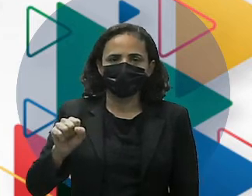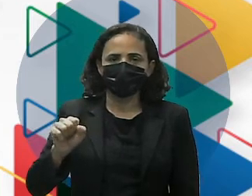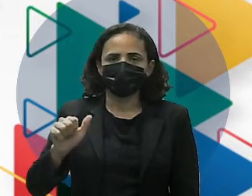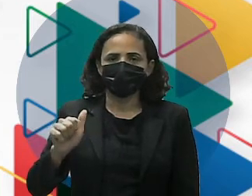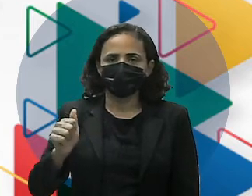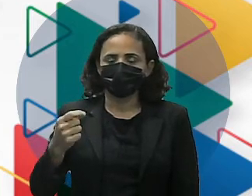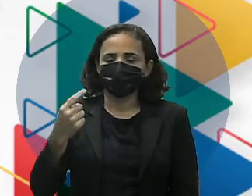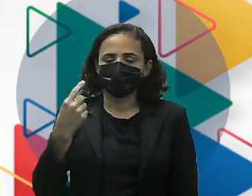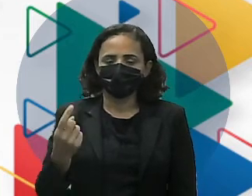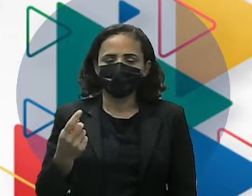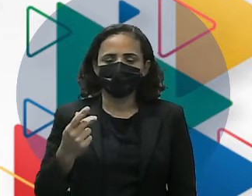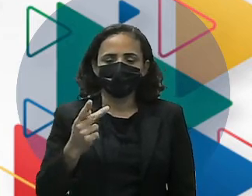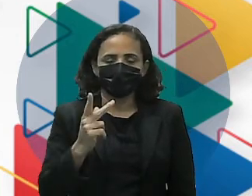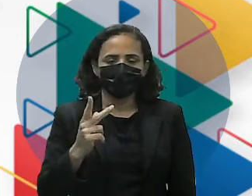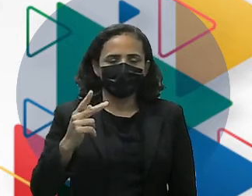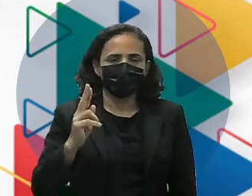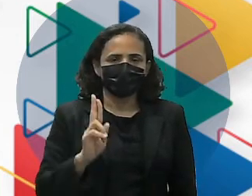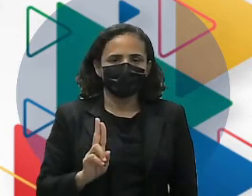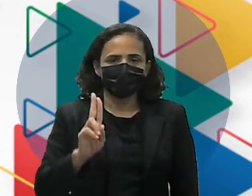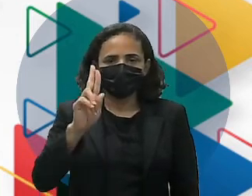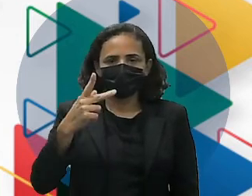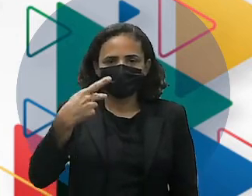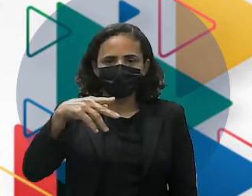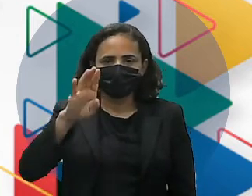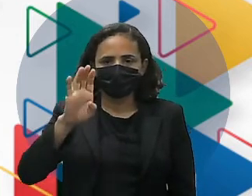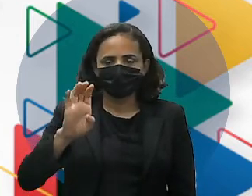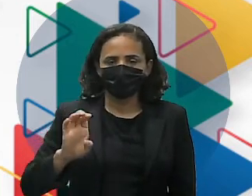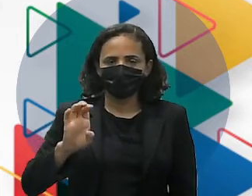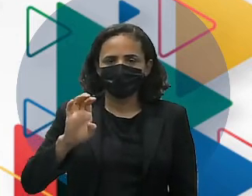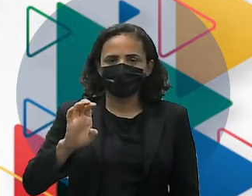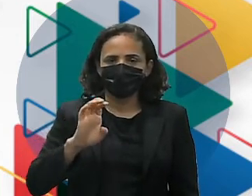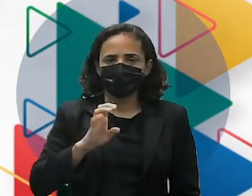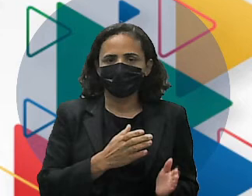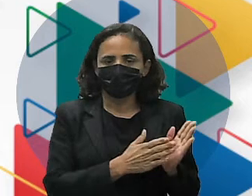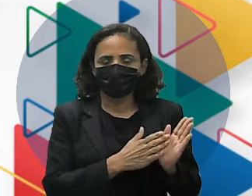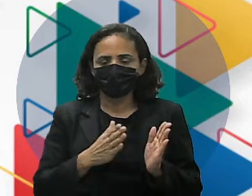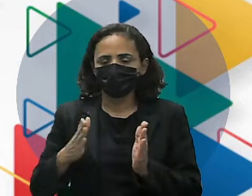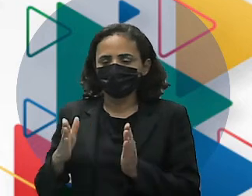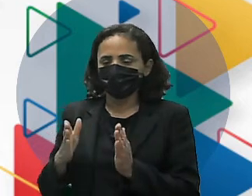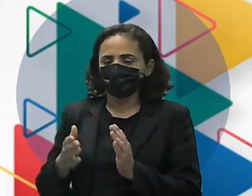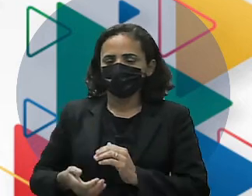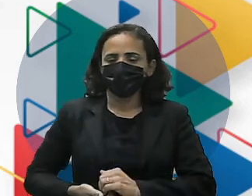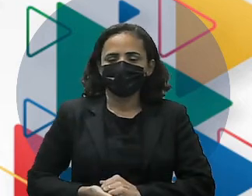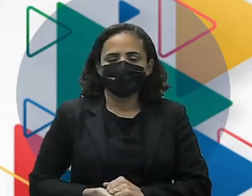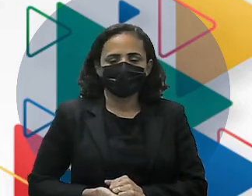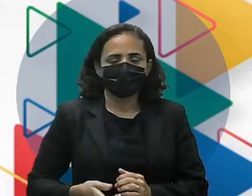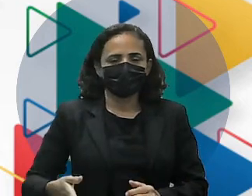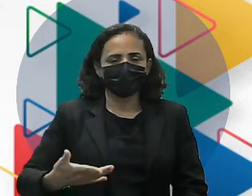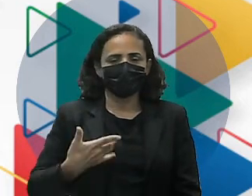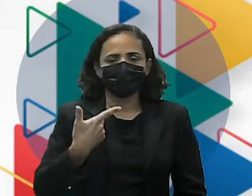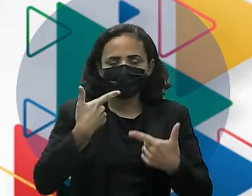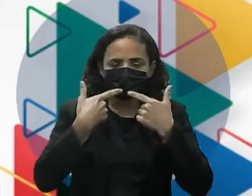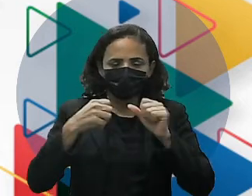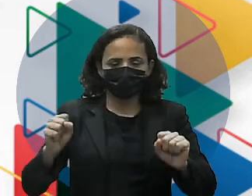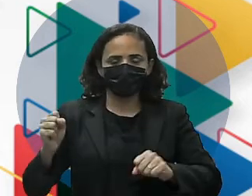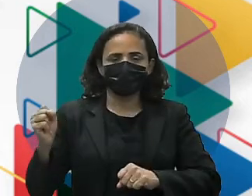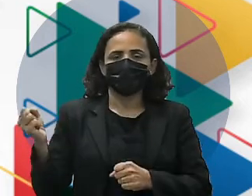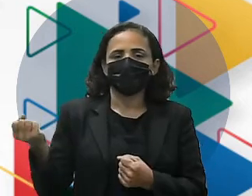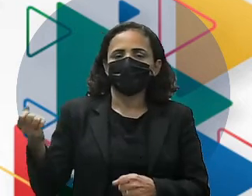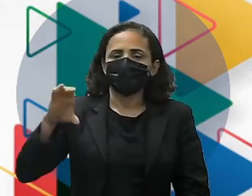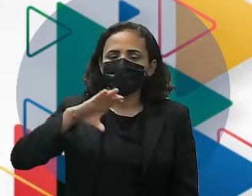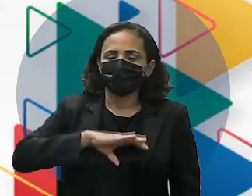da UPE. No próximo domingo, os alunos vão se deparar com as provas de língua portuguesa,